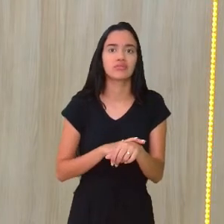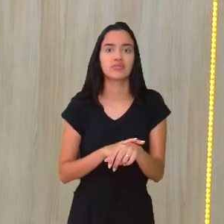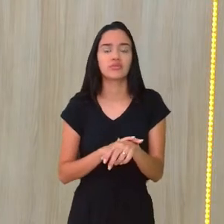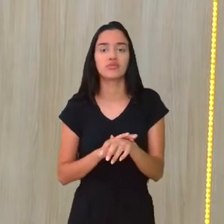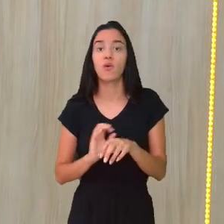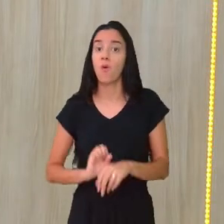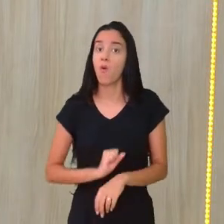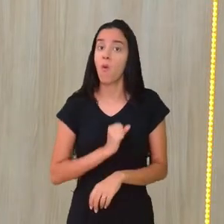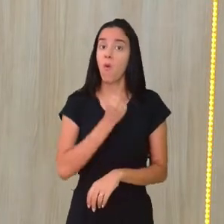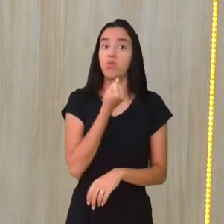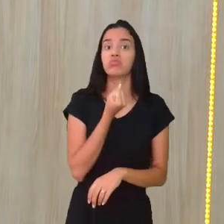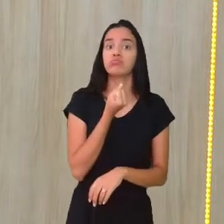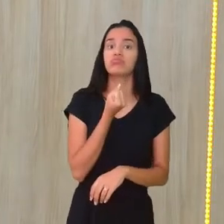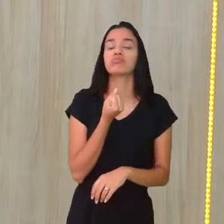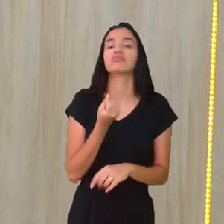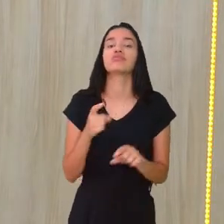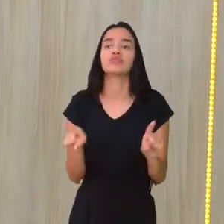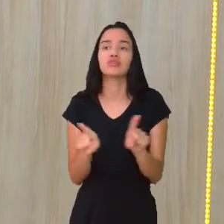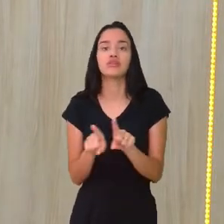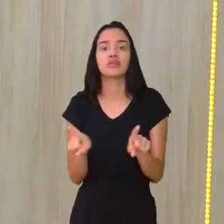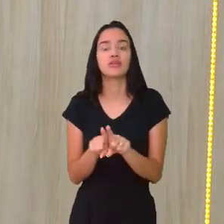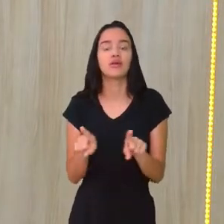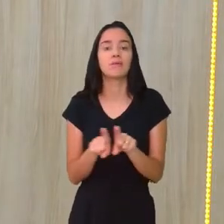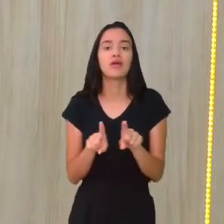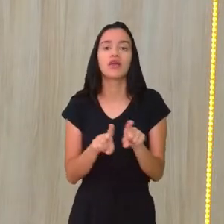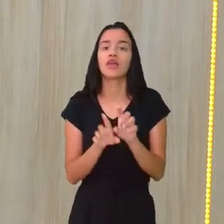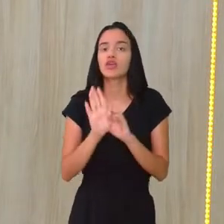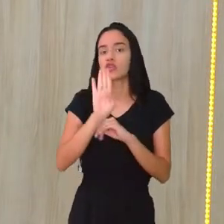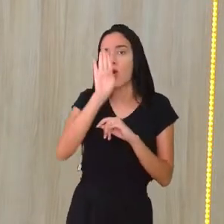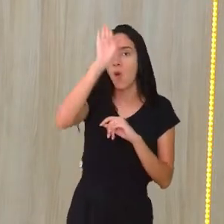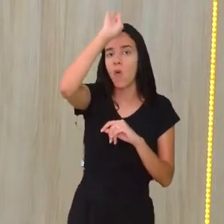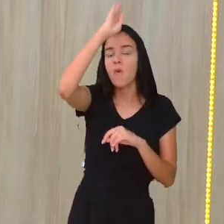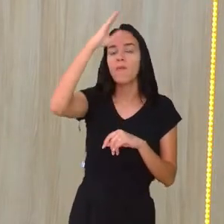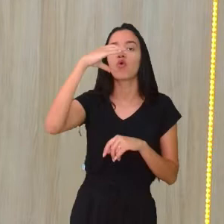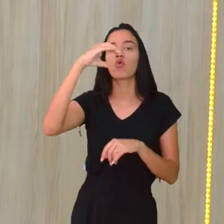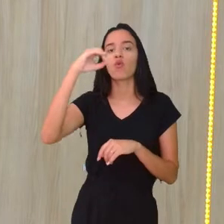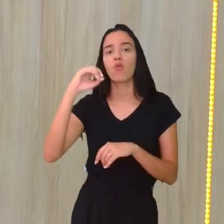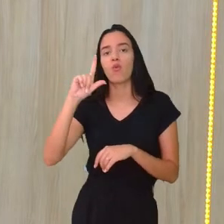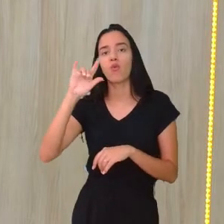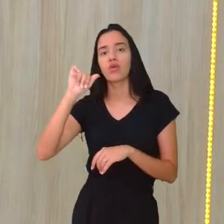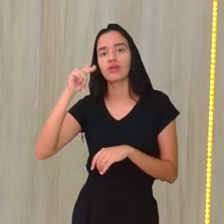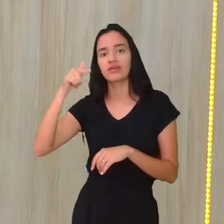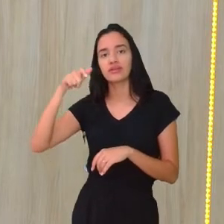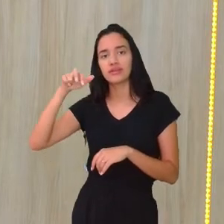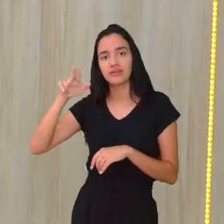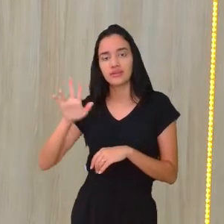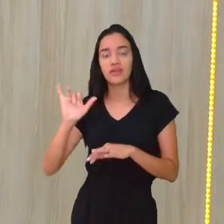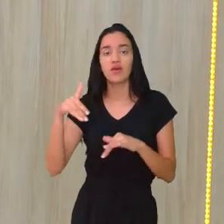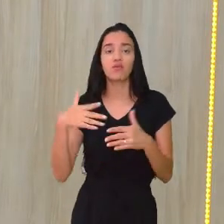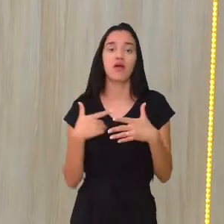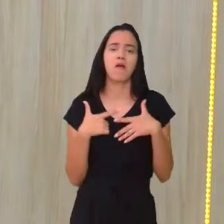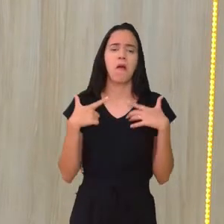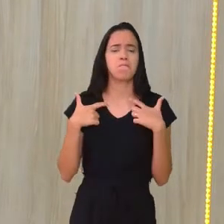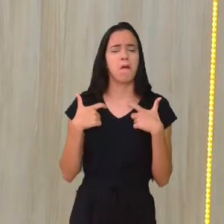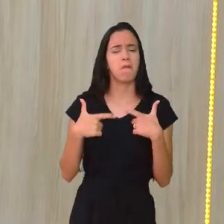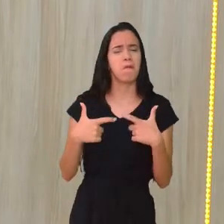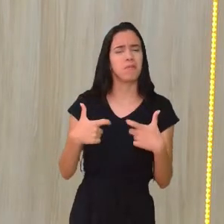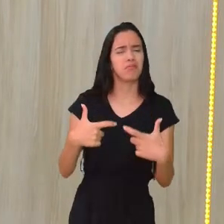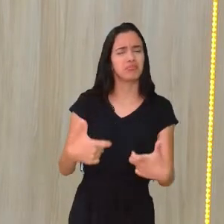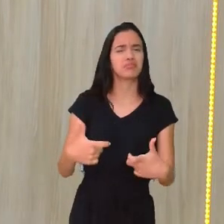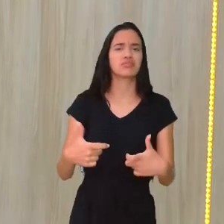terríveis, não é? Como o Coliseu também de Roma, não é? Ali também acontecia, não é, várias guerras, não é,